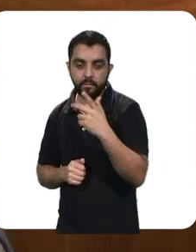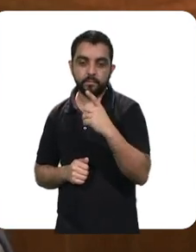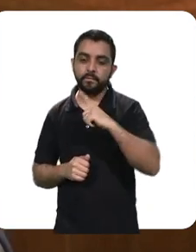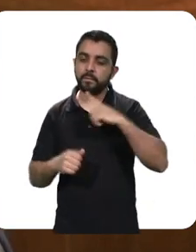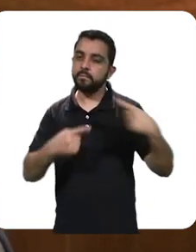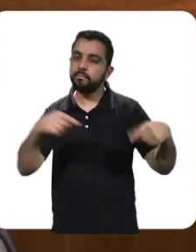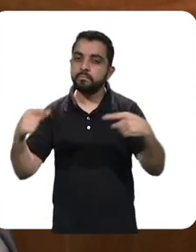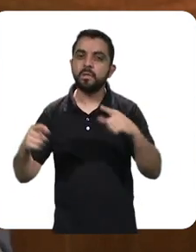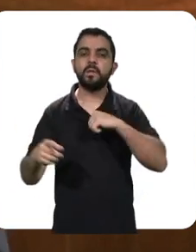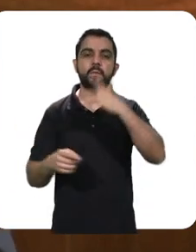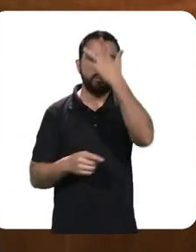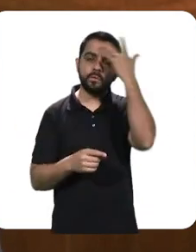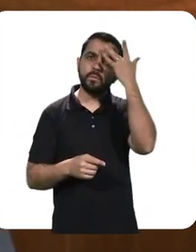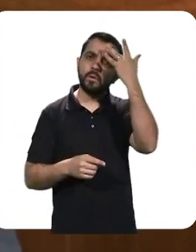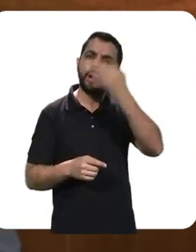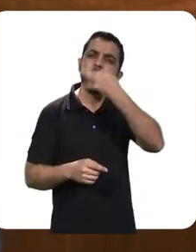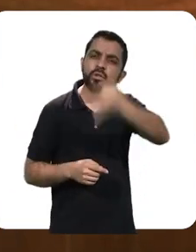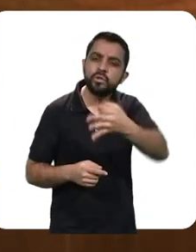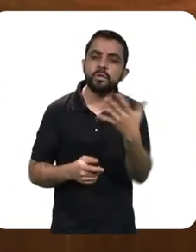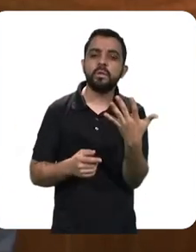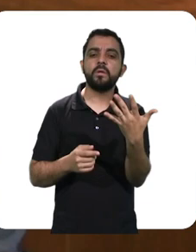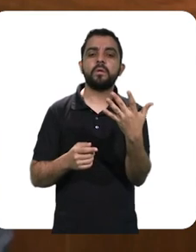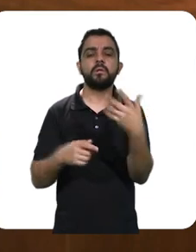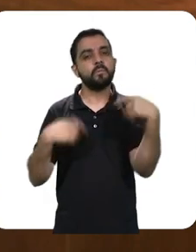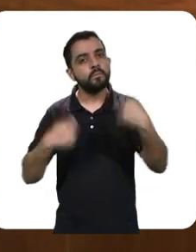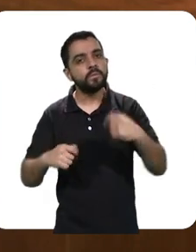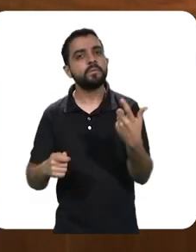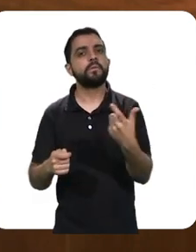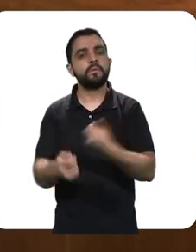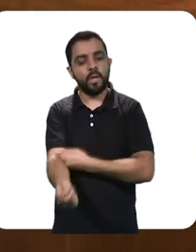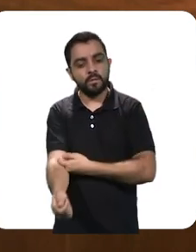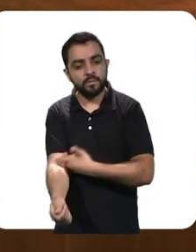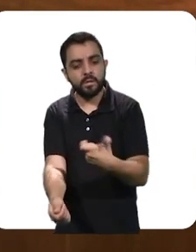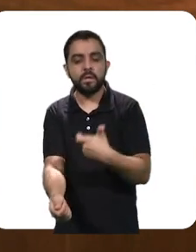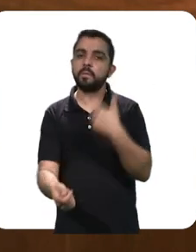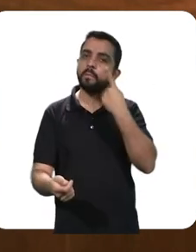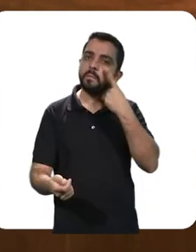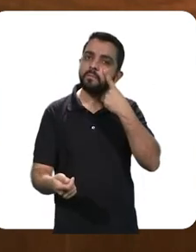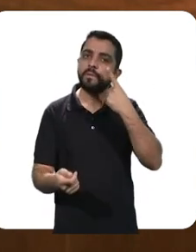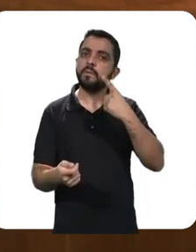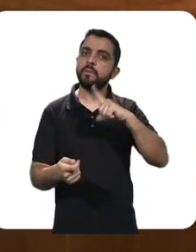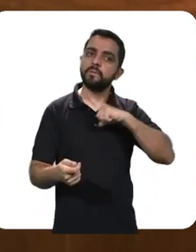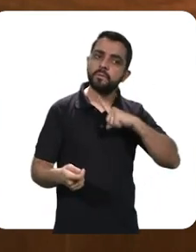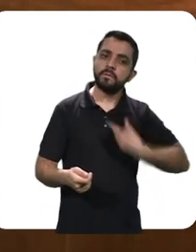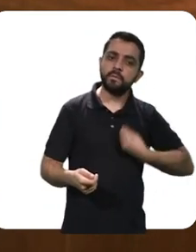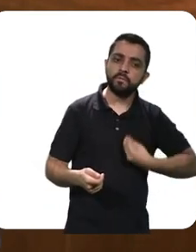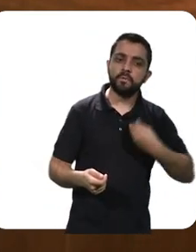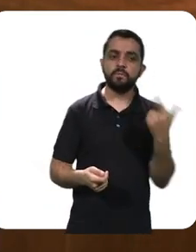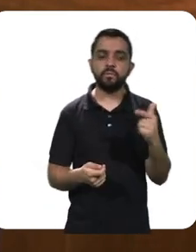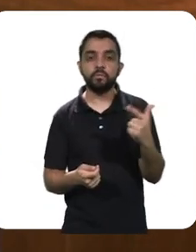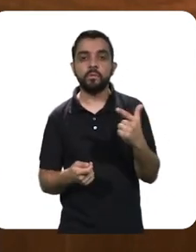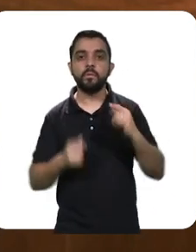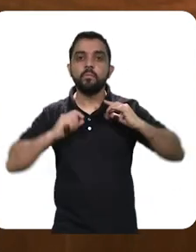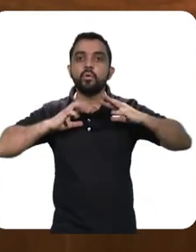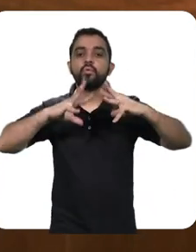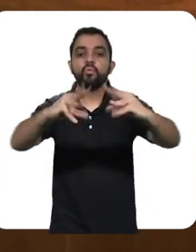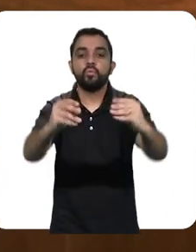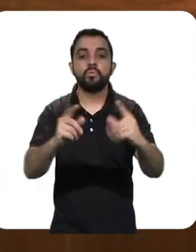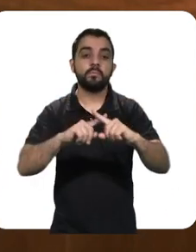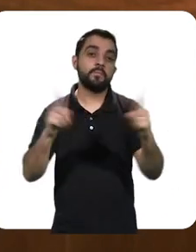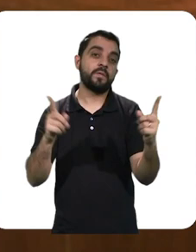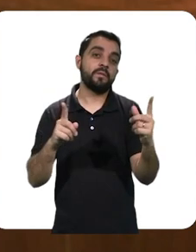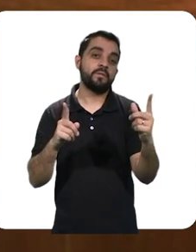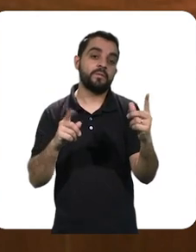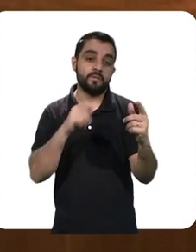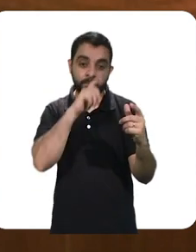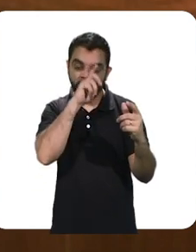muita gente criticando, né? Então, poxa, tinha que fazer exame para todo mundo tinha que, né, testar, mas a gente não é uma Coreia que consegue